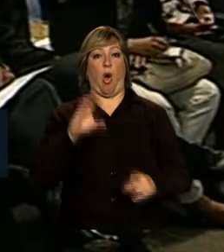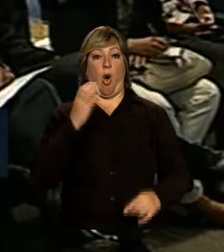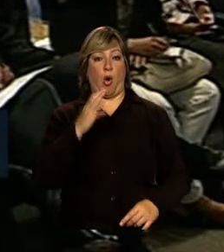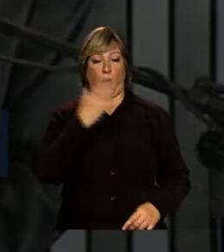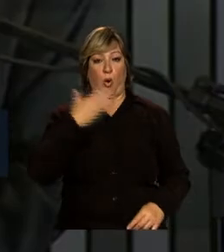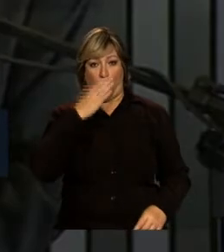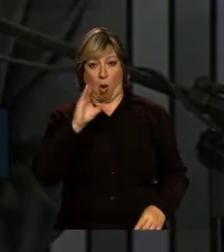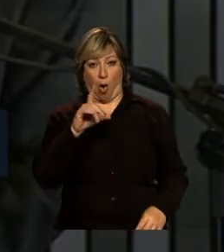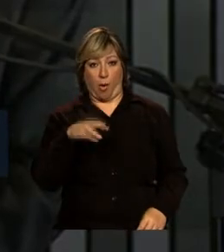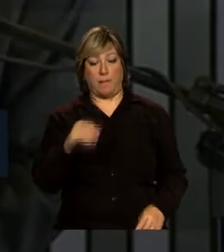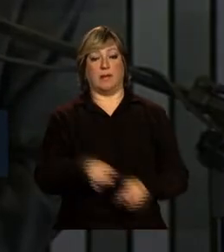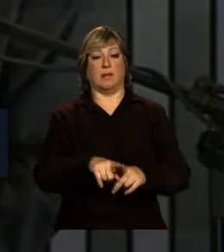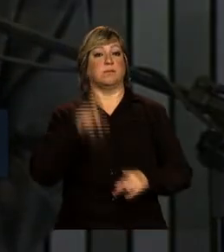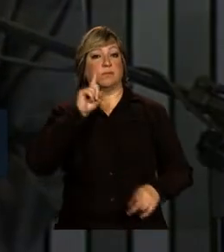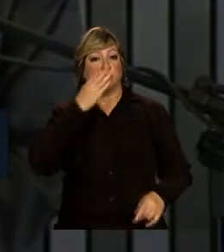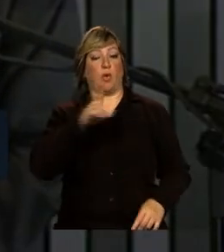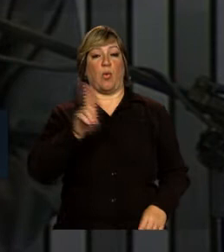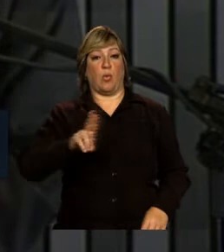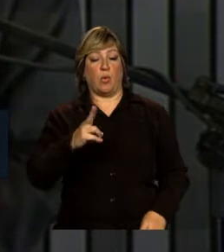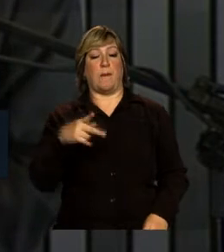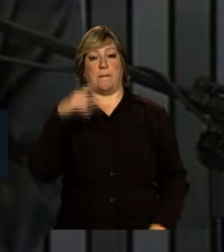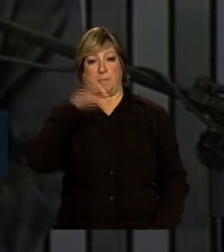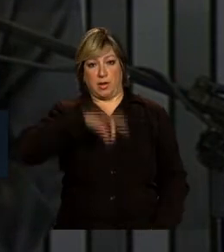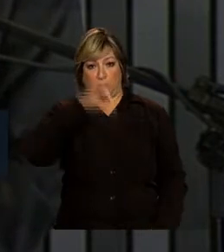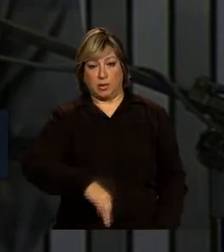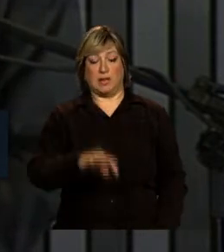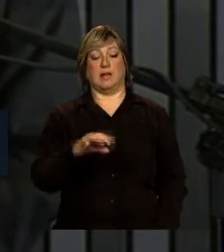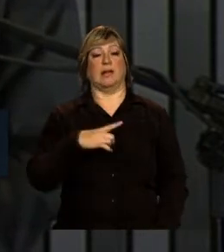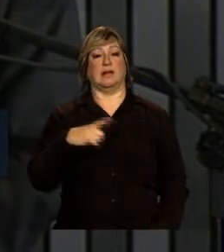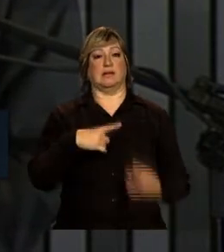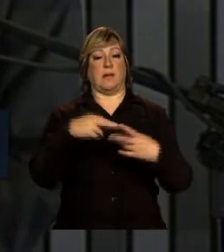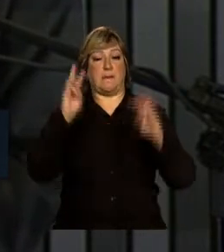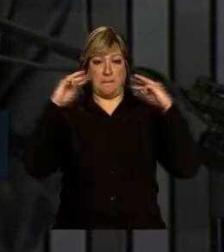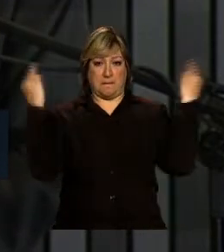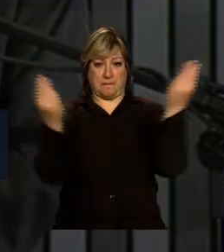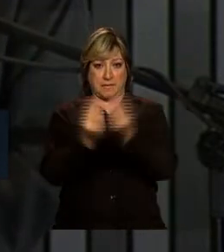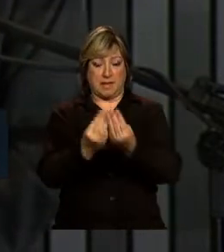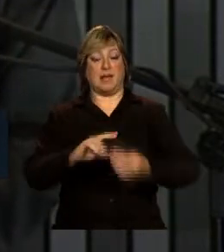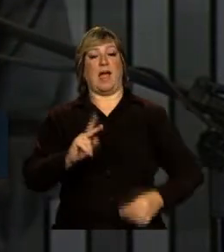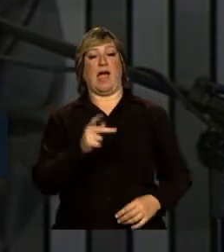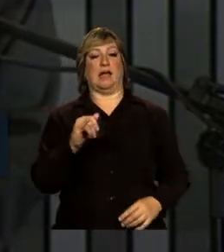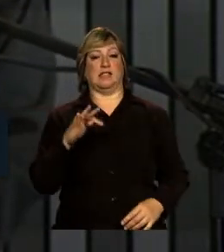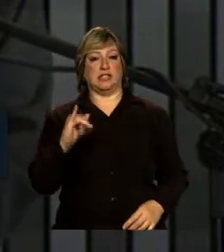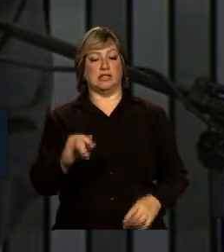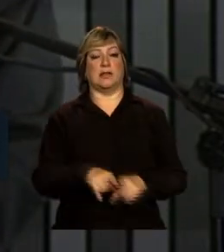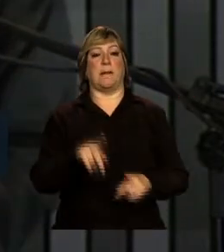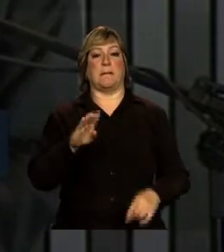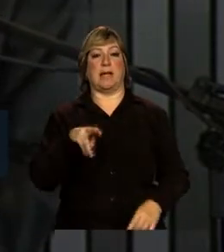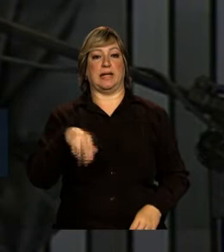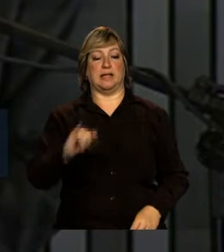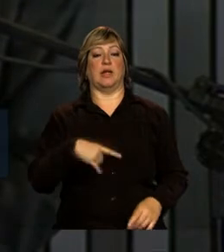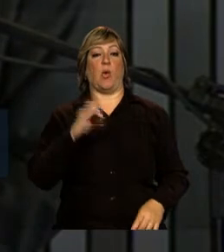Uruguai, Estados Unidos da América, Peru, Tegucigalpa, México, Haiti, Benim,